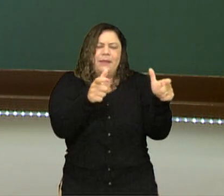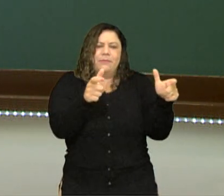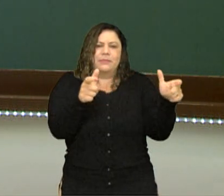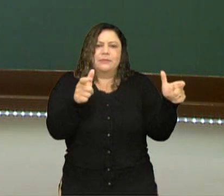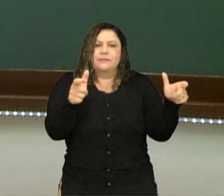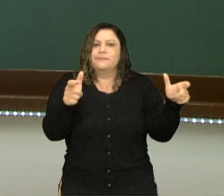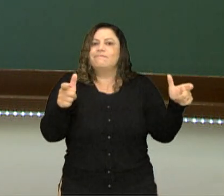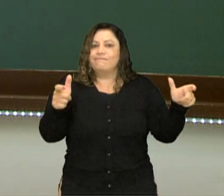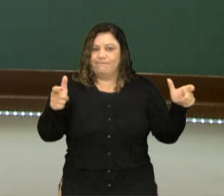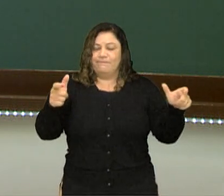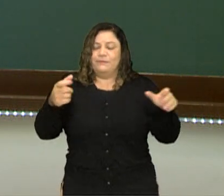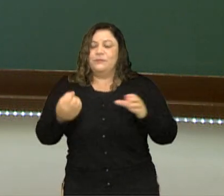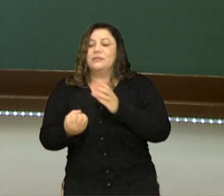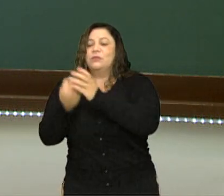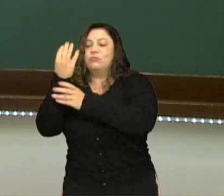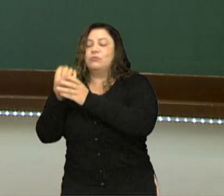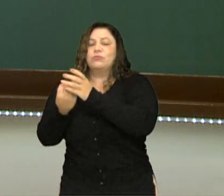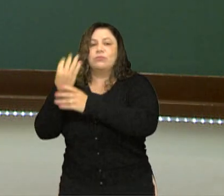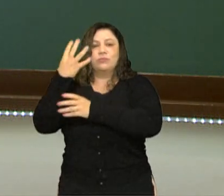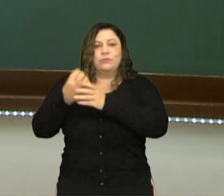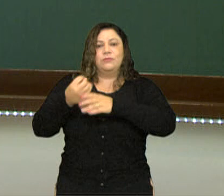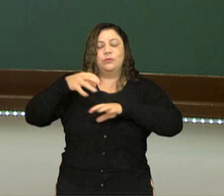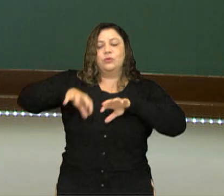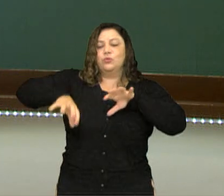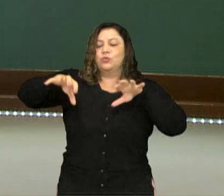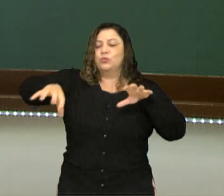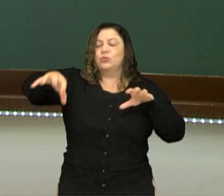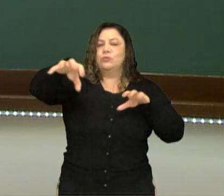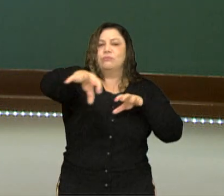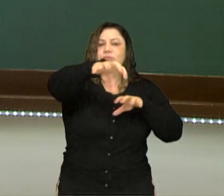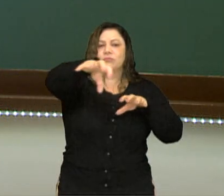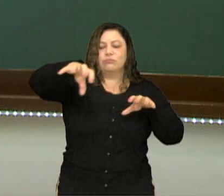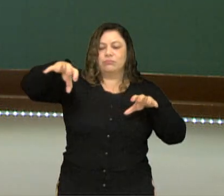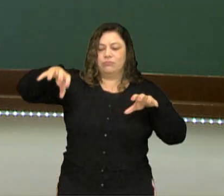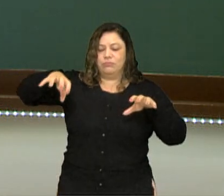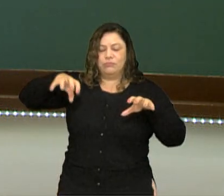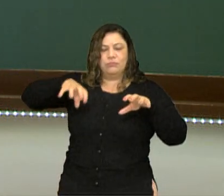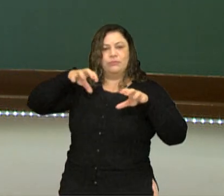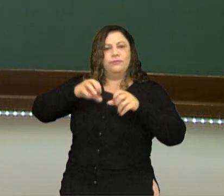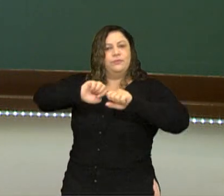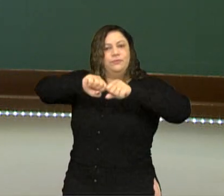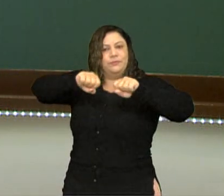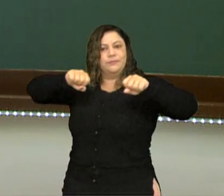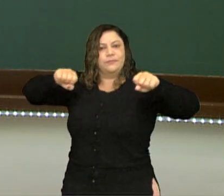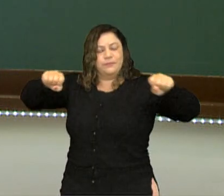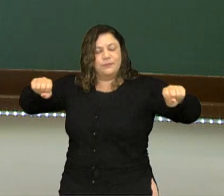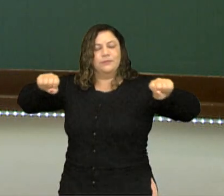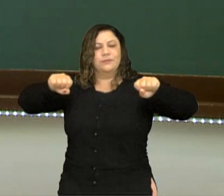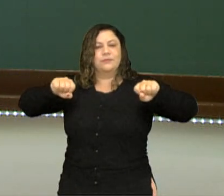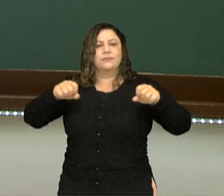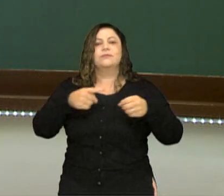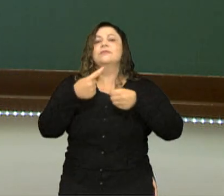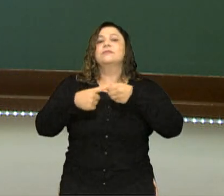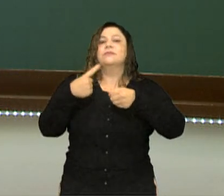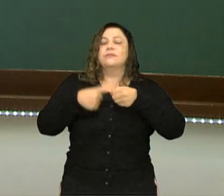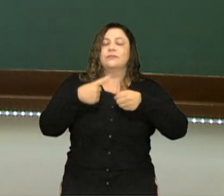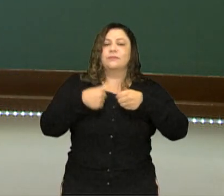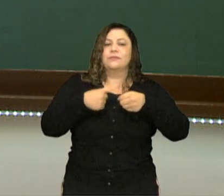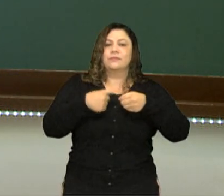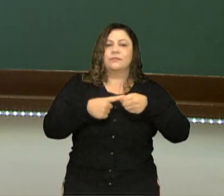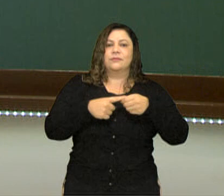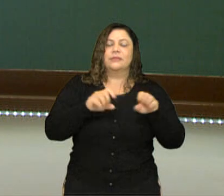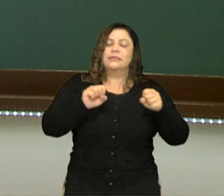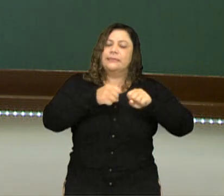tamanho, surgem novos loteamentos e essas cidades vão ampliando a sua área urbana. O que seria essa área urbana? A área com